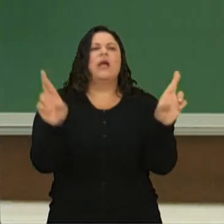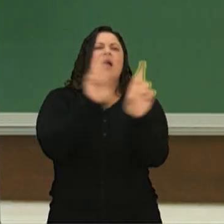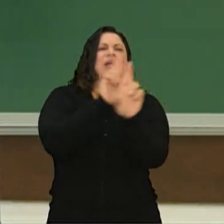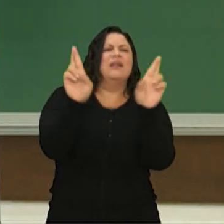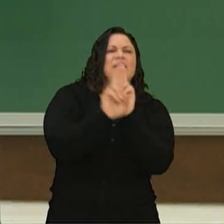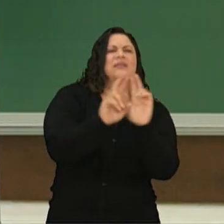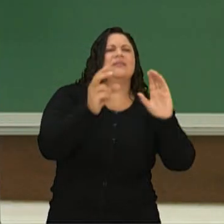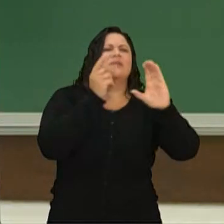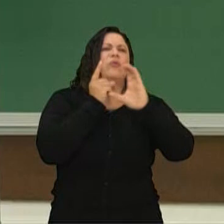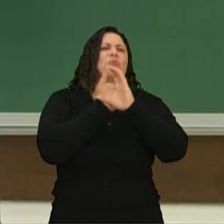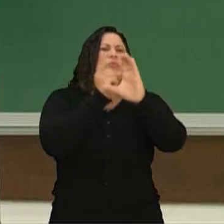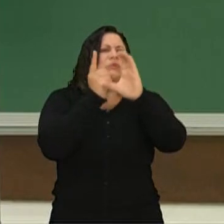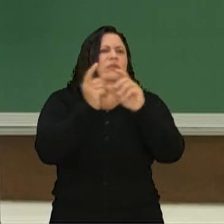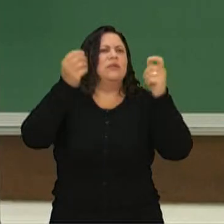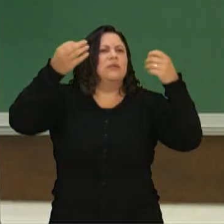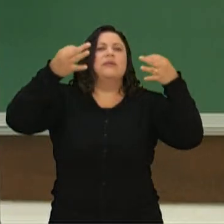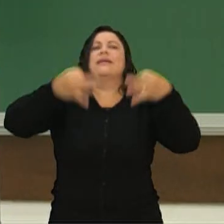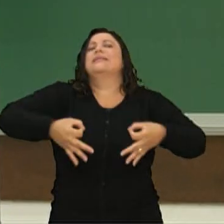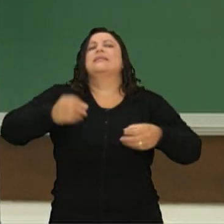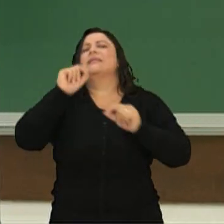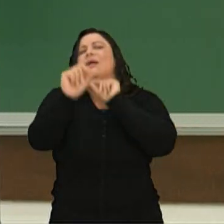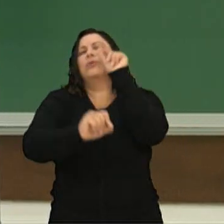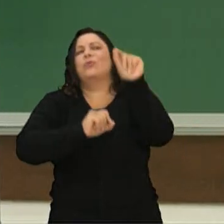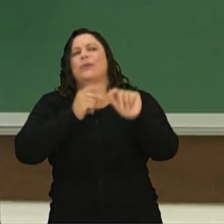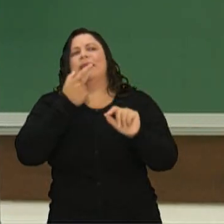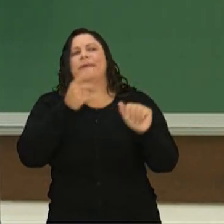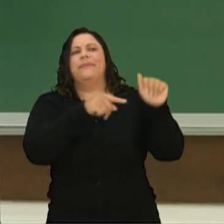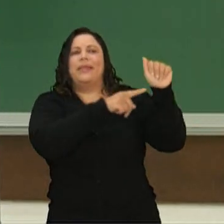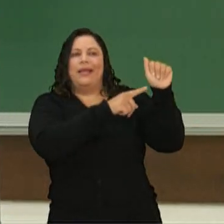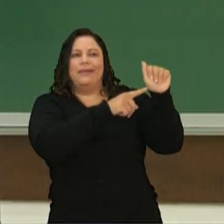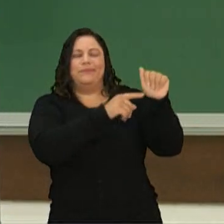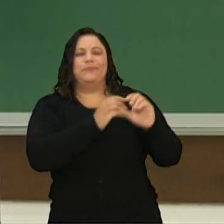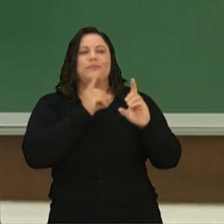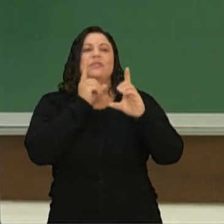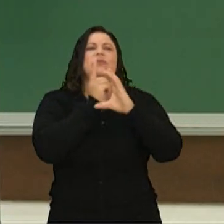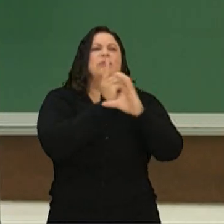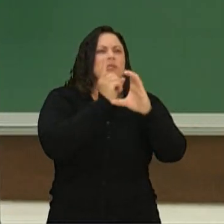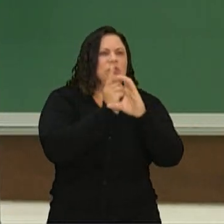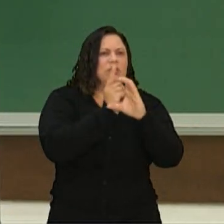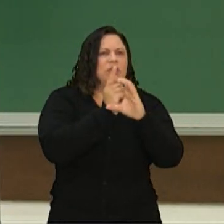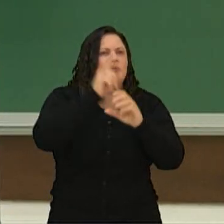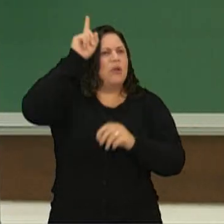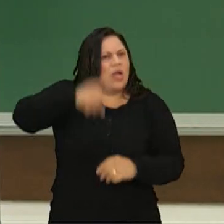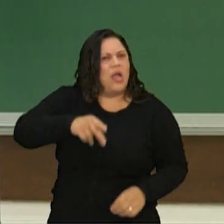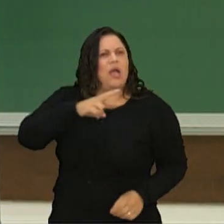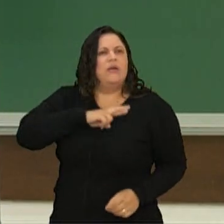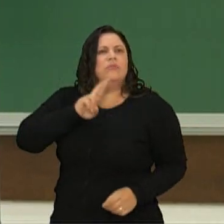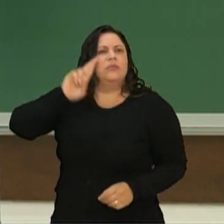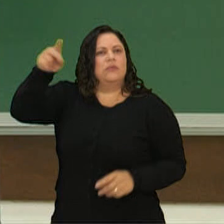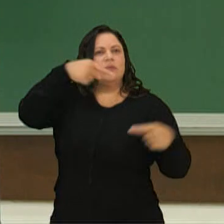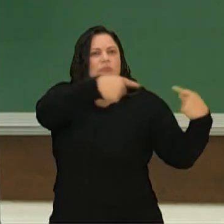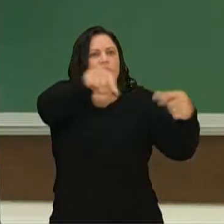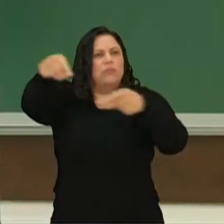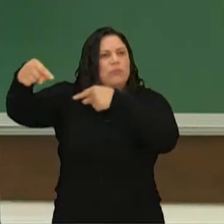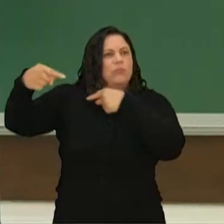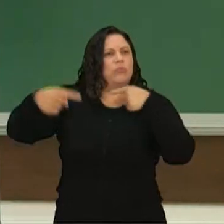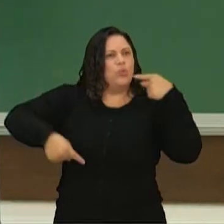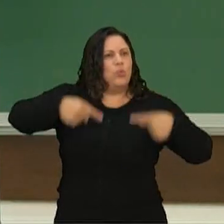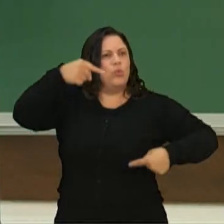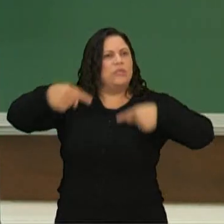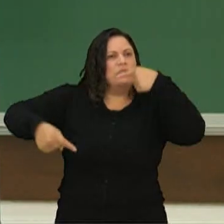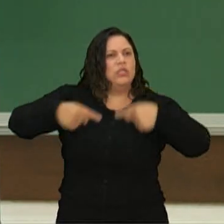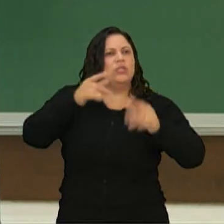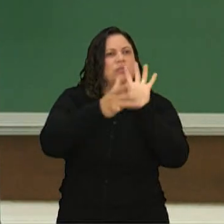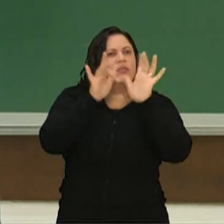correto afirmar: letra A, o cristianismo era uma religião política em que Jesus queria instituir seu reino